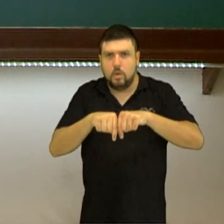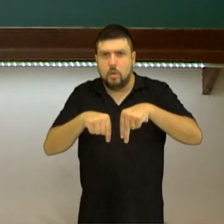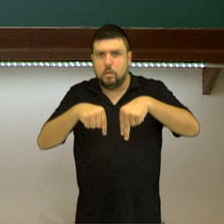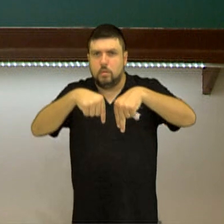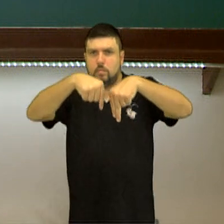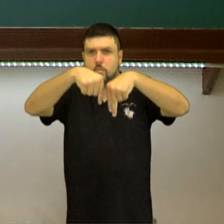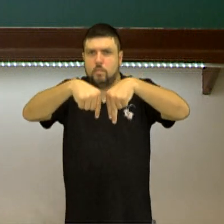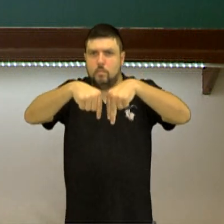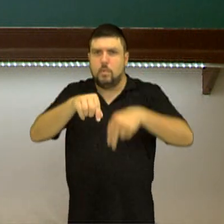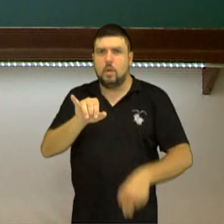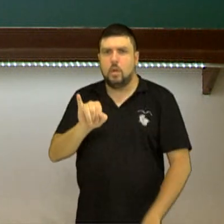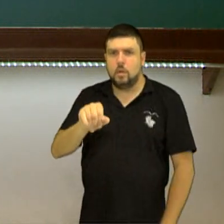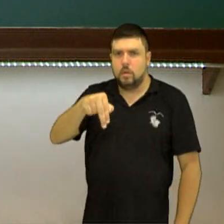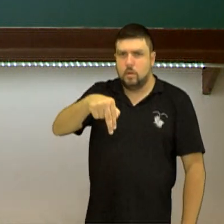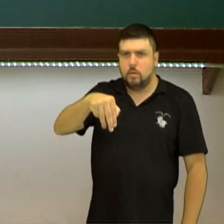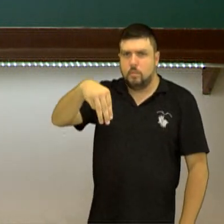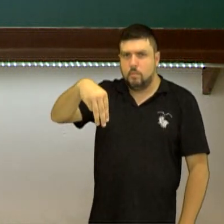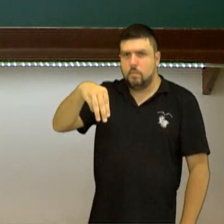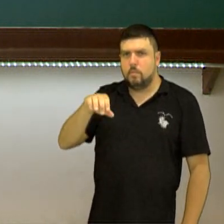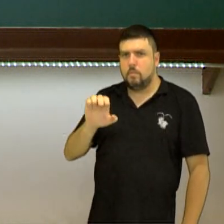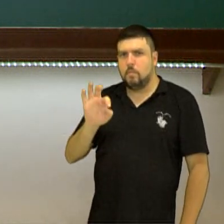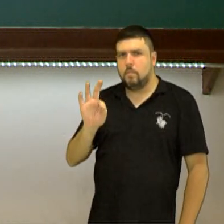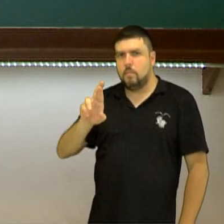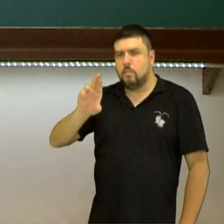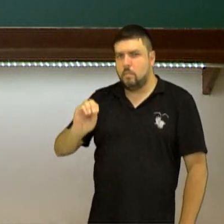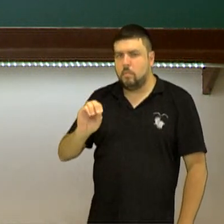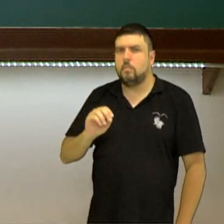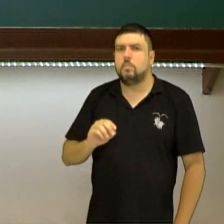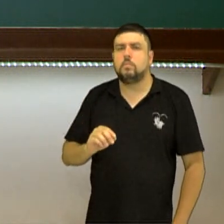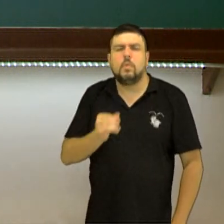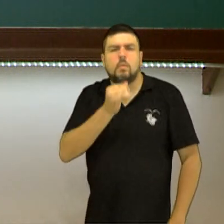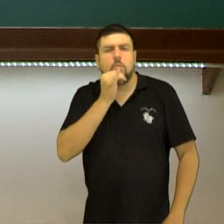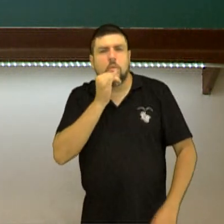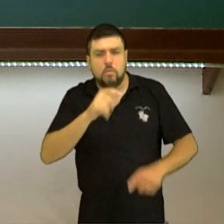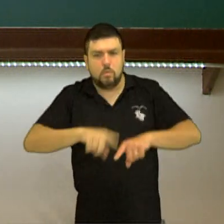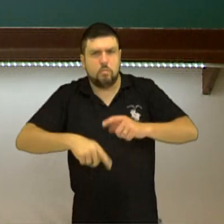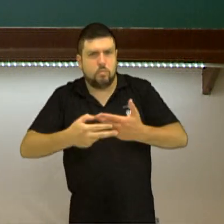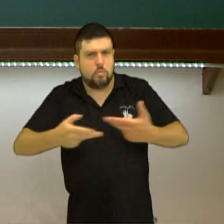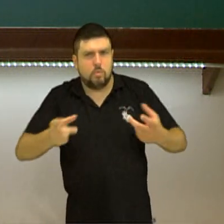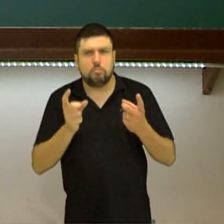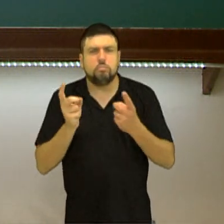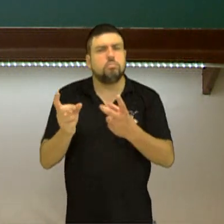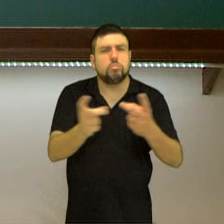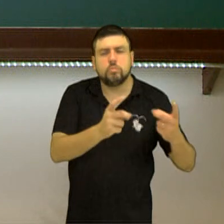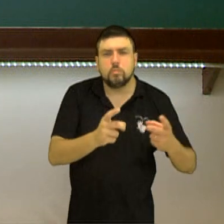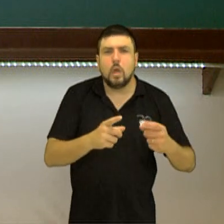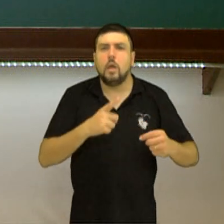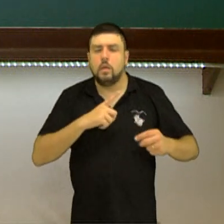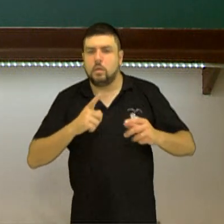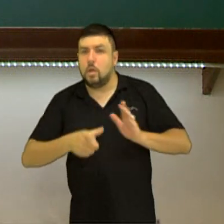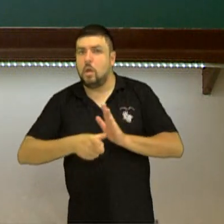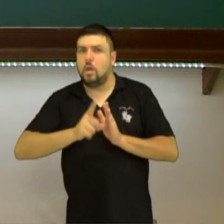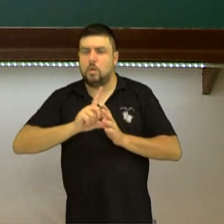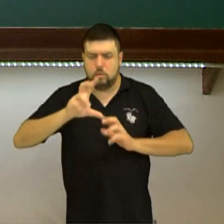ok? Então, a gente já fica bem convencido aqui de que é importante conhecer a notação científica,